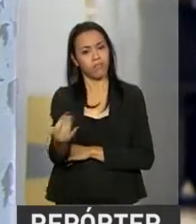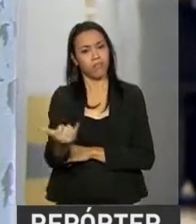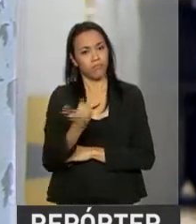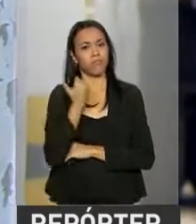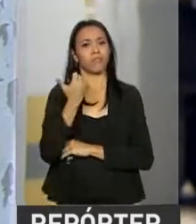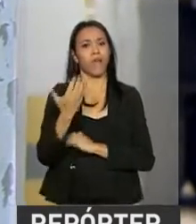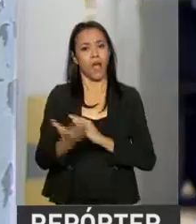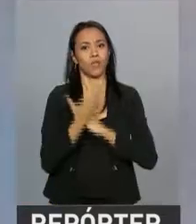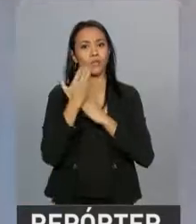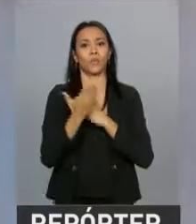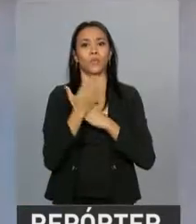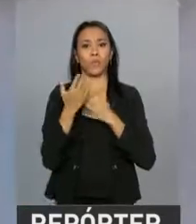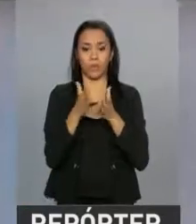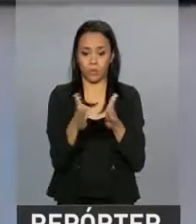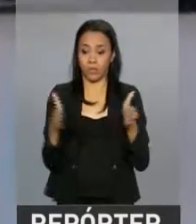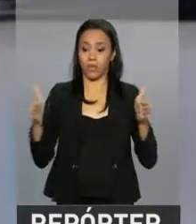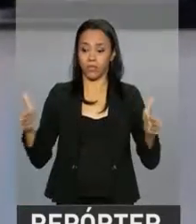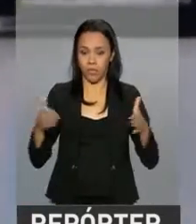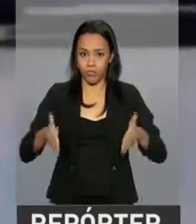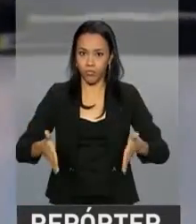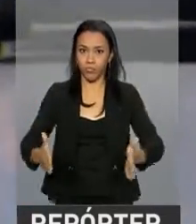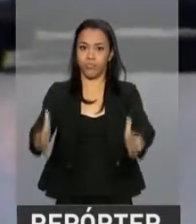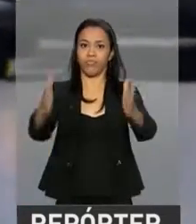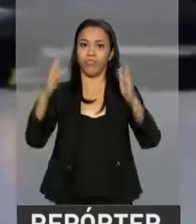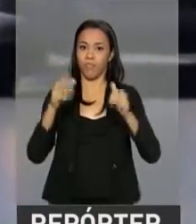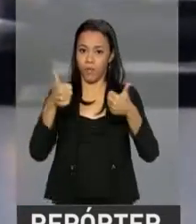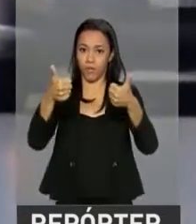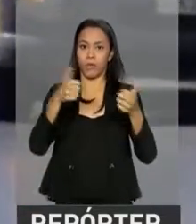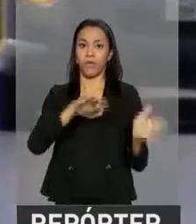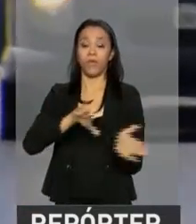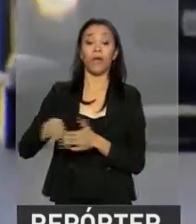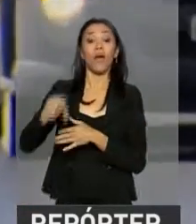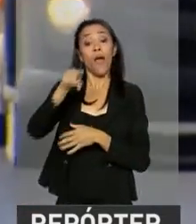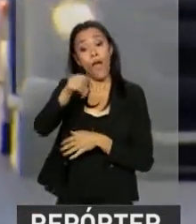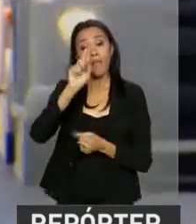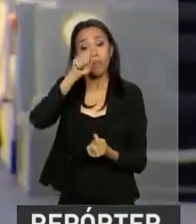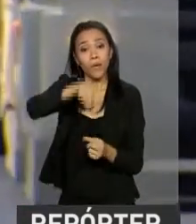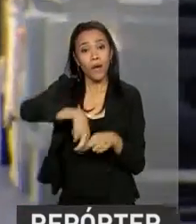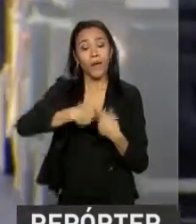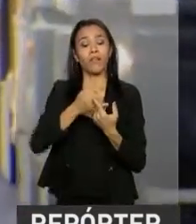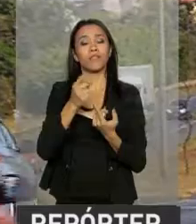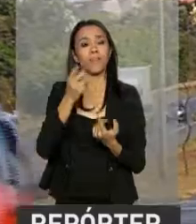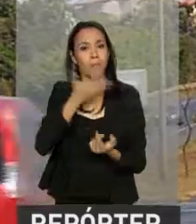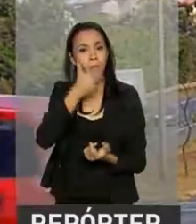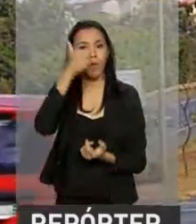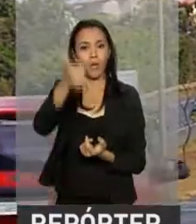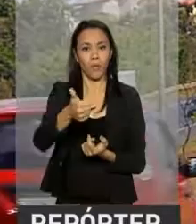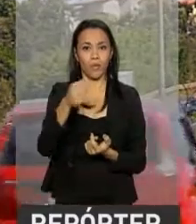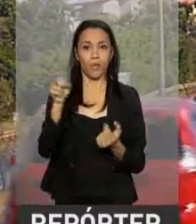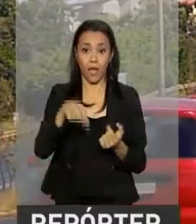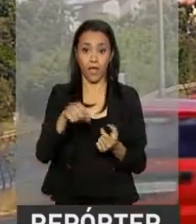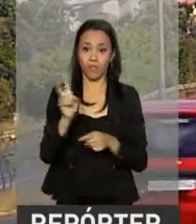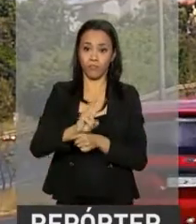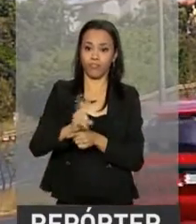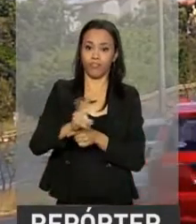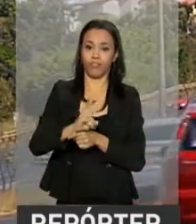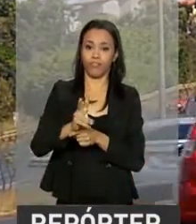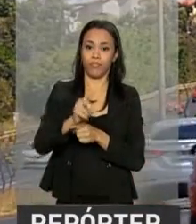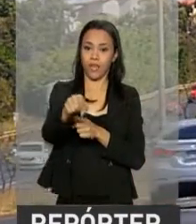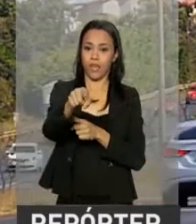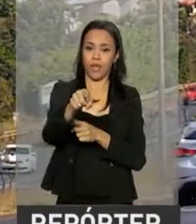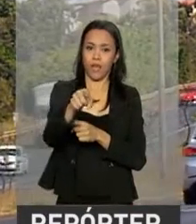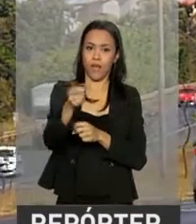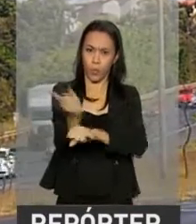como em tamanho né as melhorias nas rodovias federais são resultado do plano nacional de controle eletrônico de velocidade